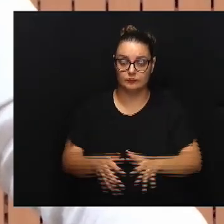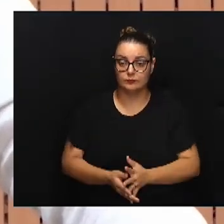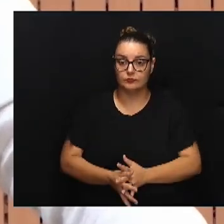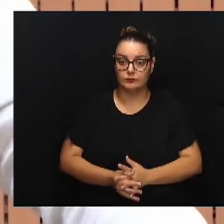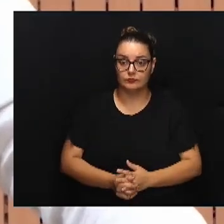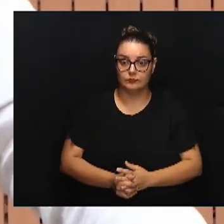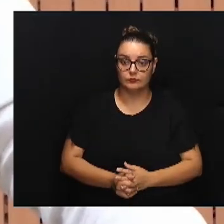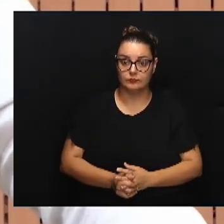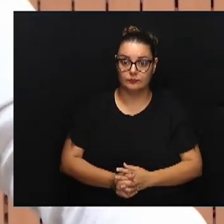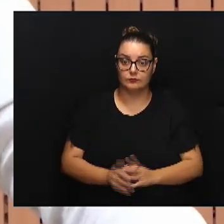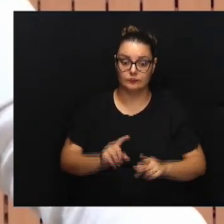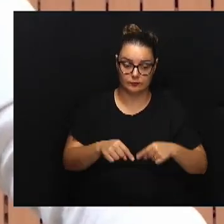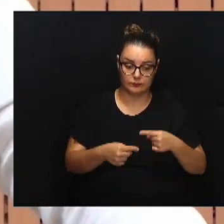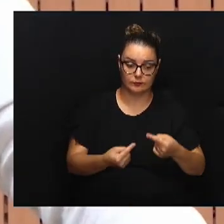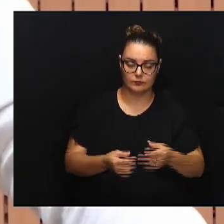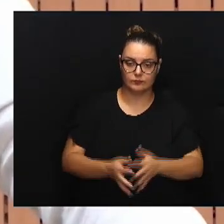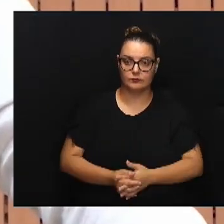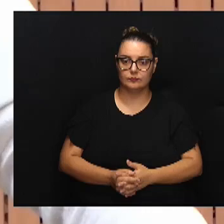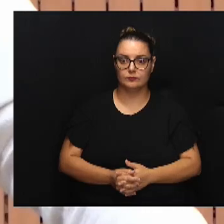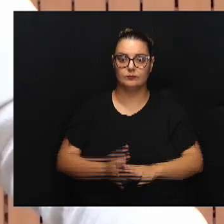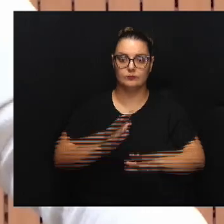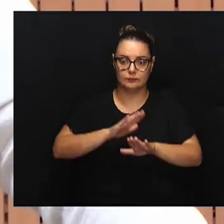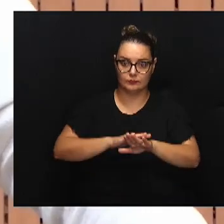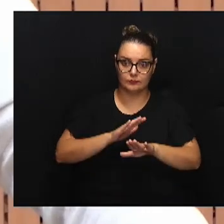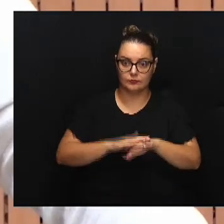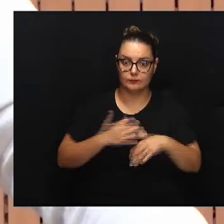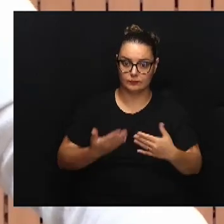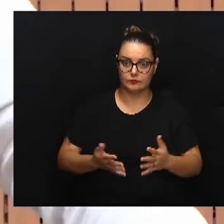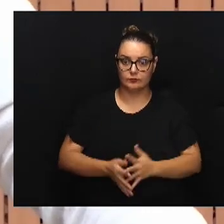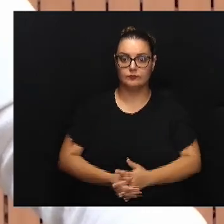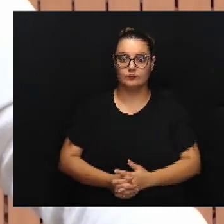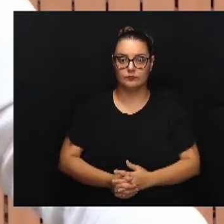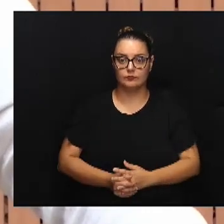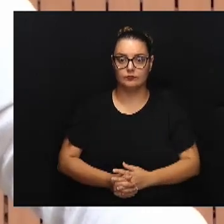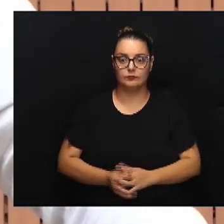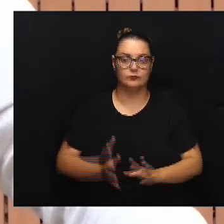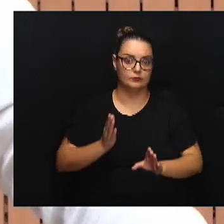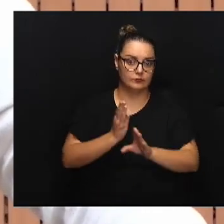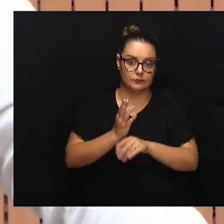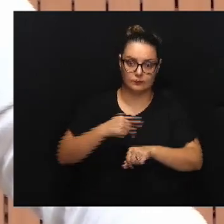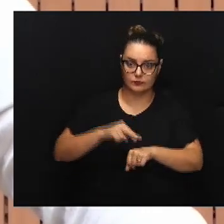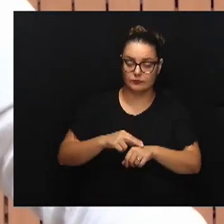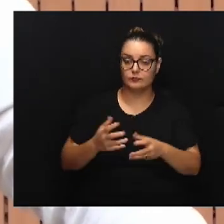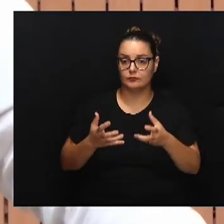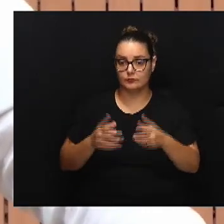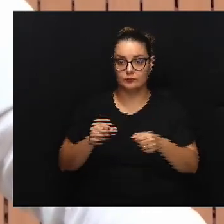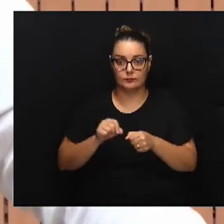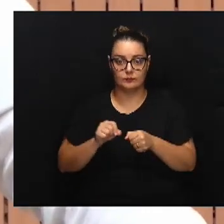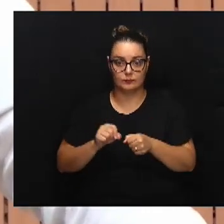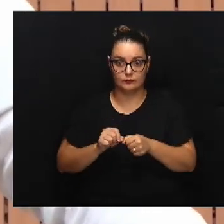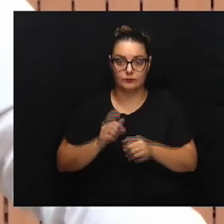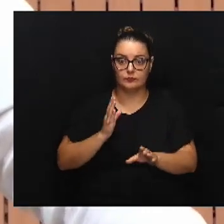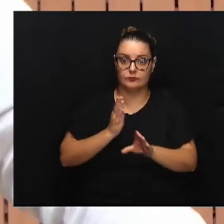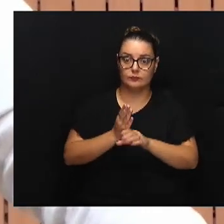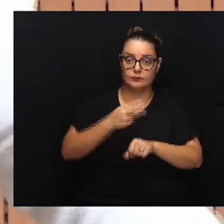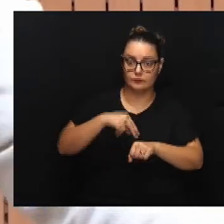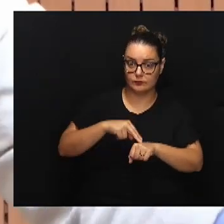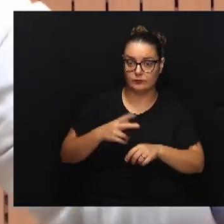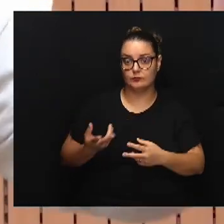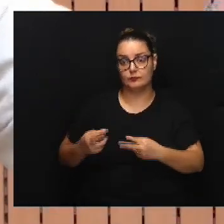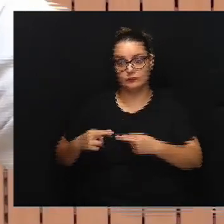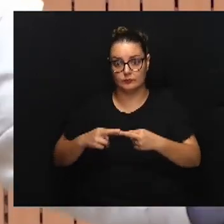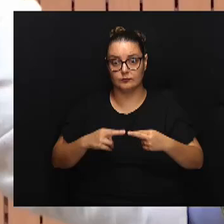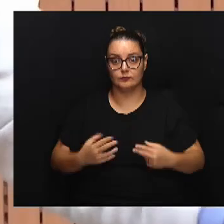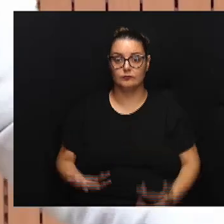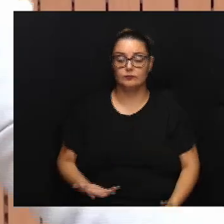para essas outras ações, né? Encontro nacional, que nós pretendemos realizar um encontro nacional da rede, né? Espelhando